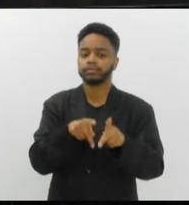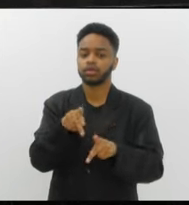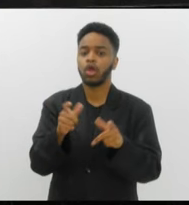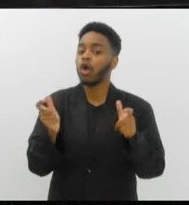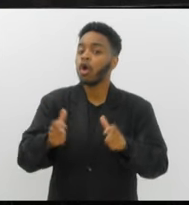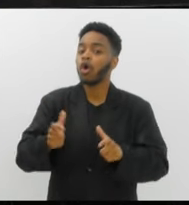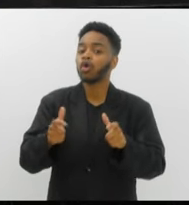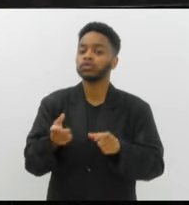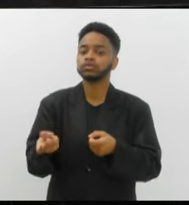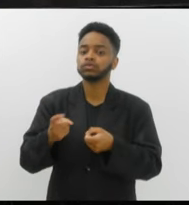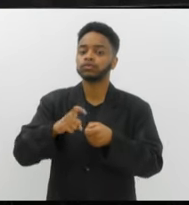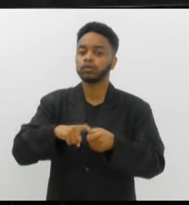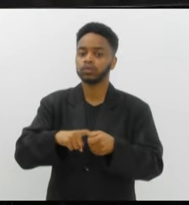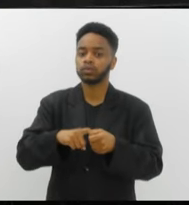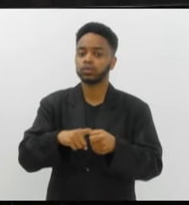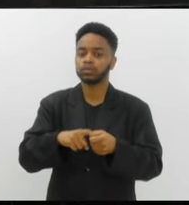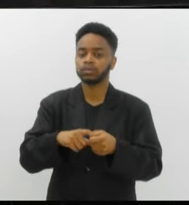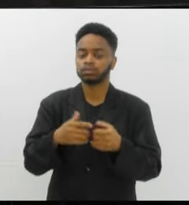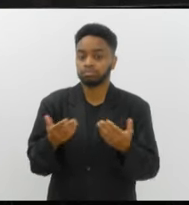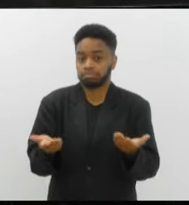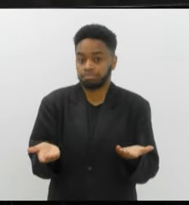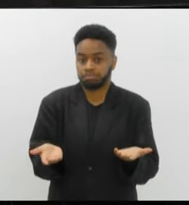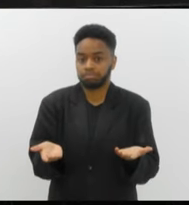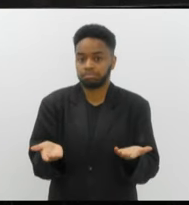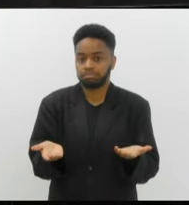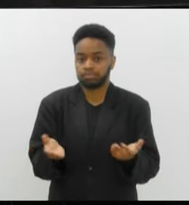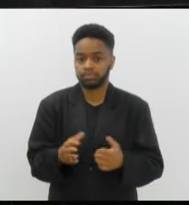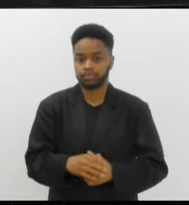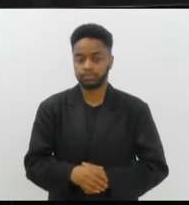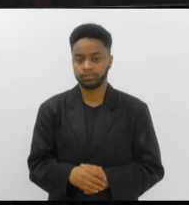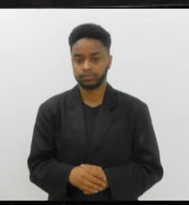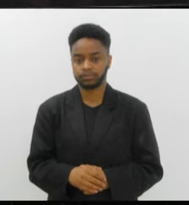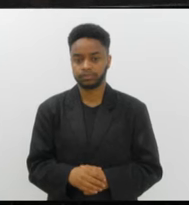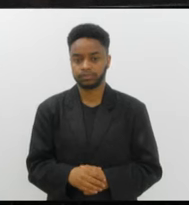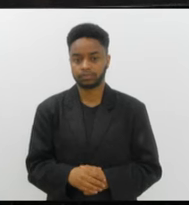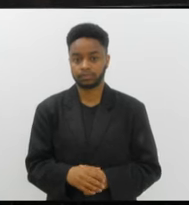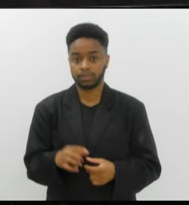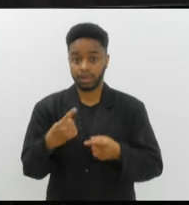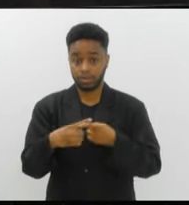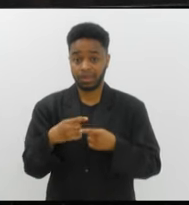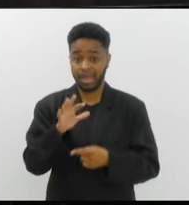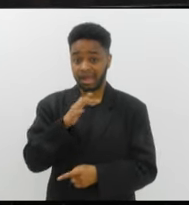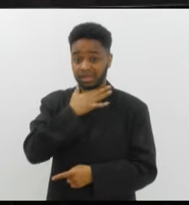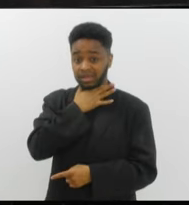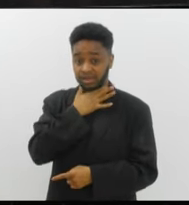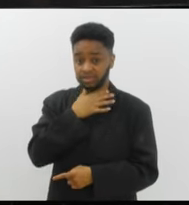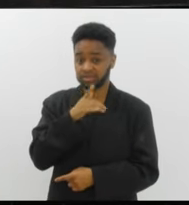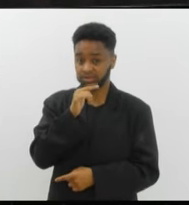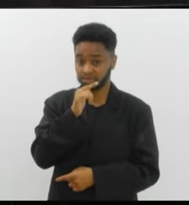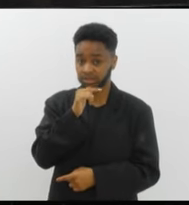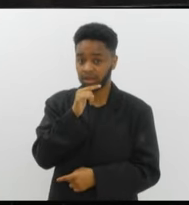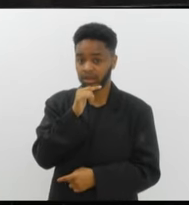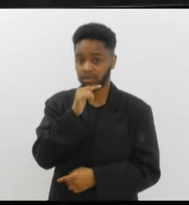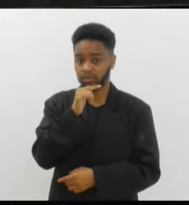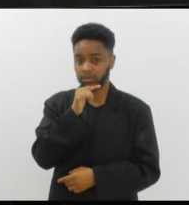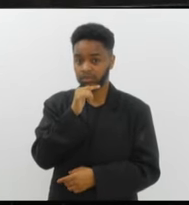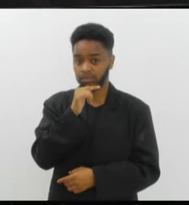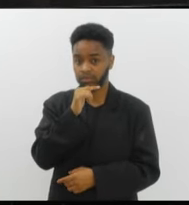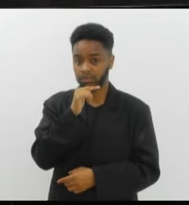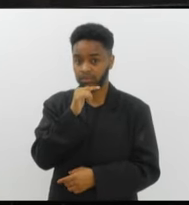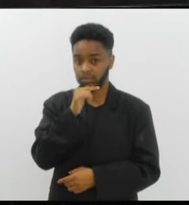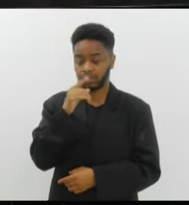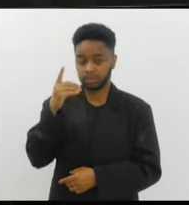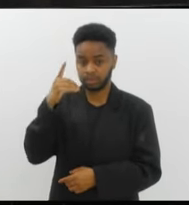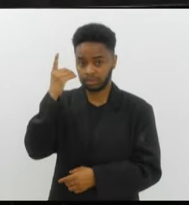o retorno para a população? A crise hídrica, deputada presidente